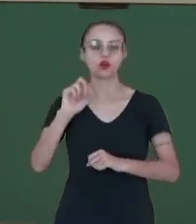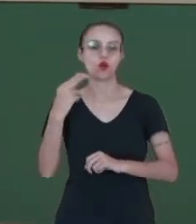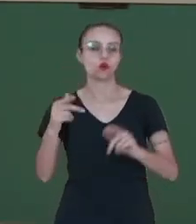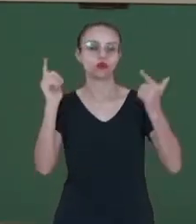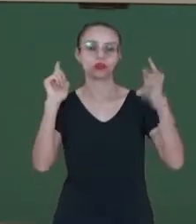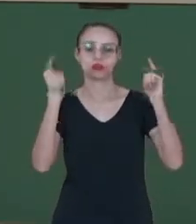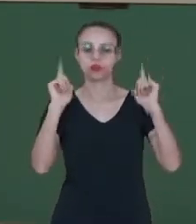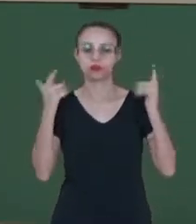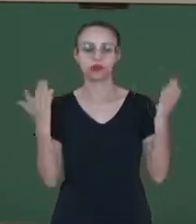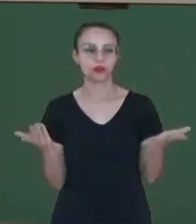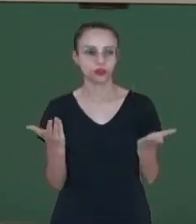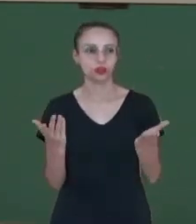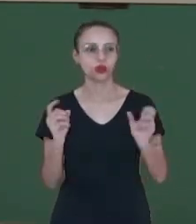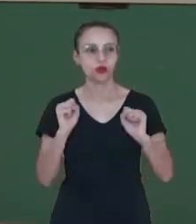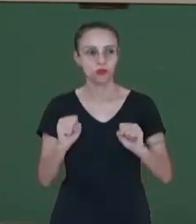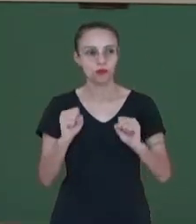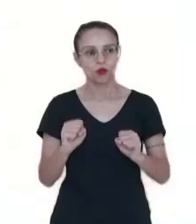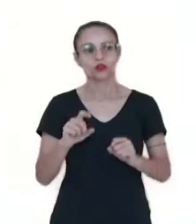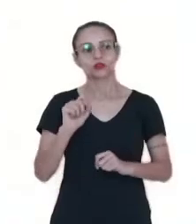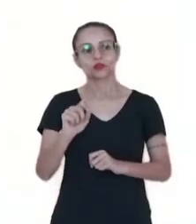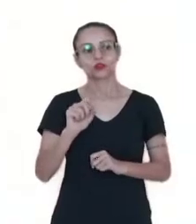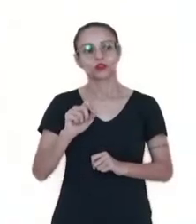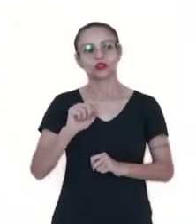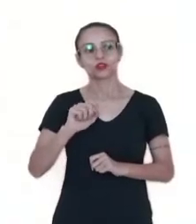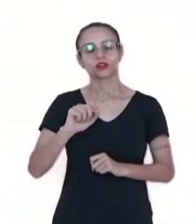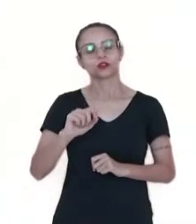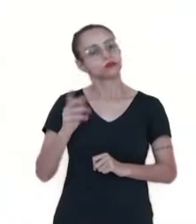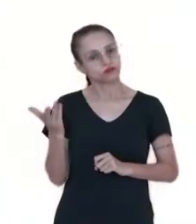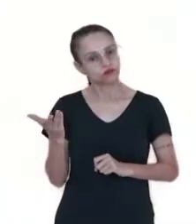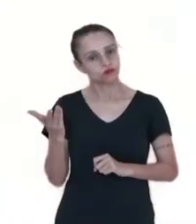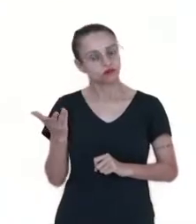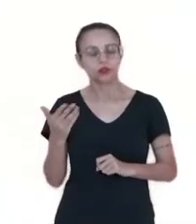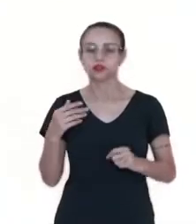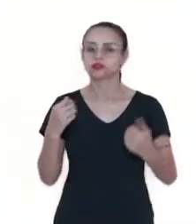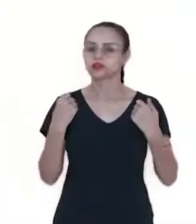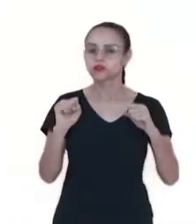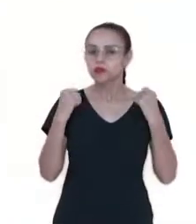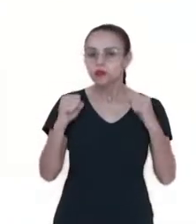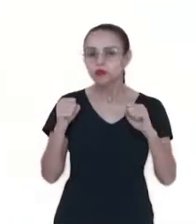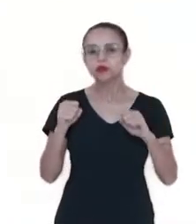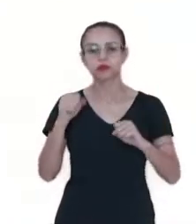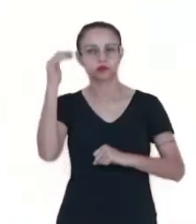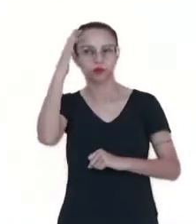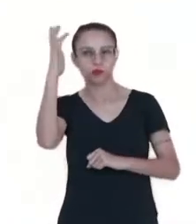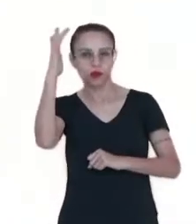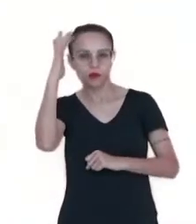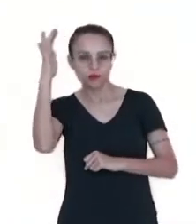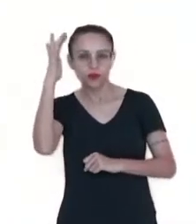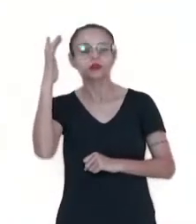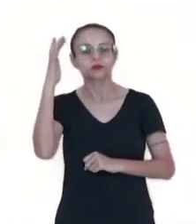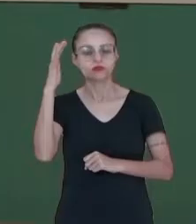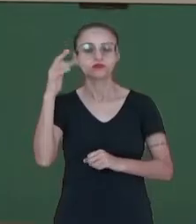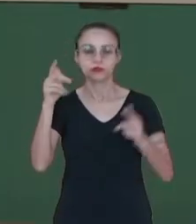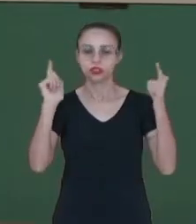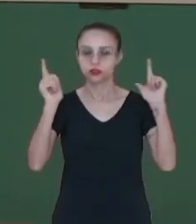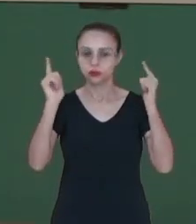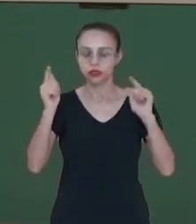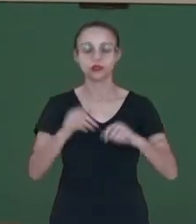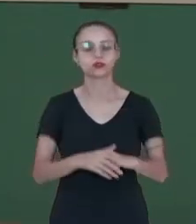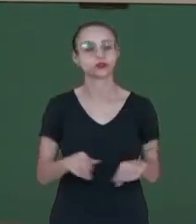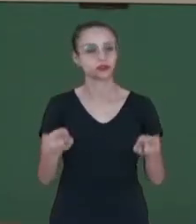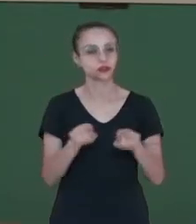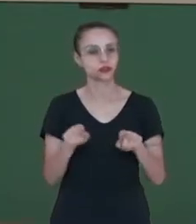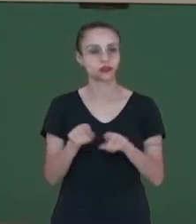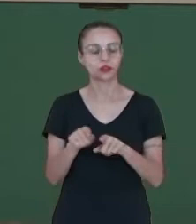Ela pode ser esse tipo de jogo. O jogo pode ser físico, intelectivo ou entretenimento. E tem os jogos populares, são bem conhecidos,